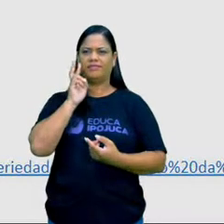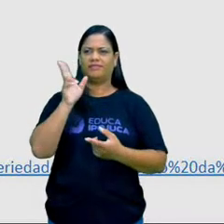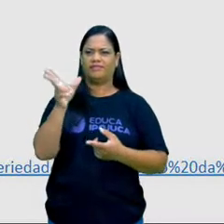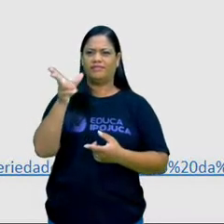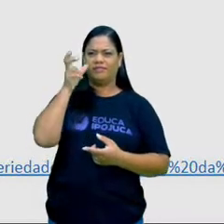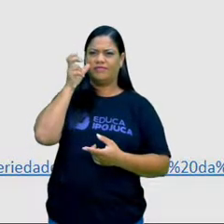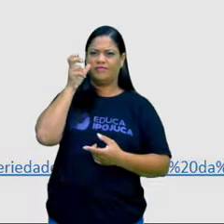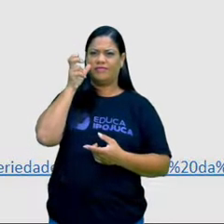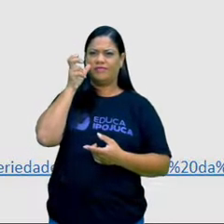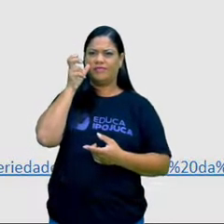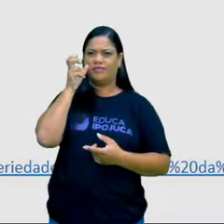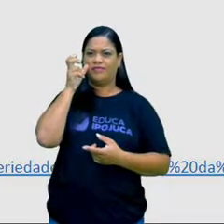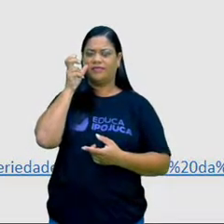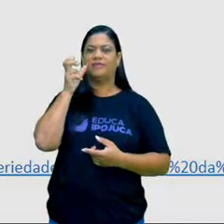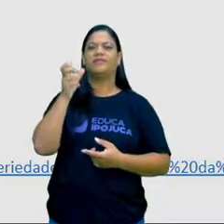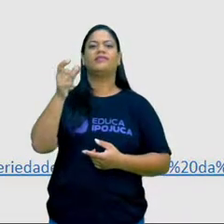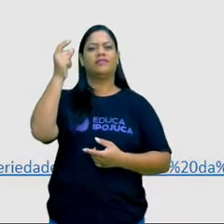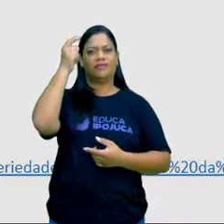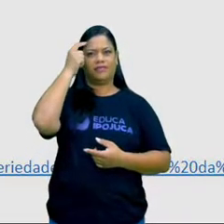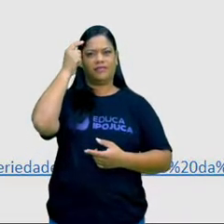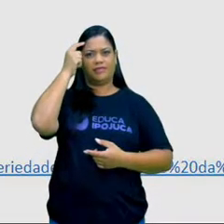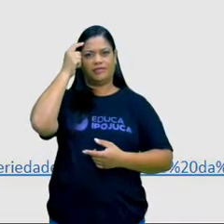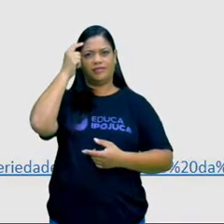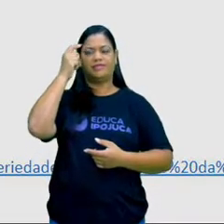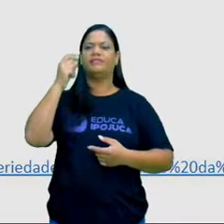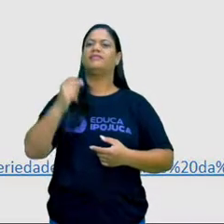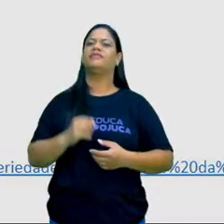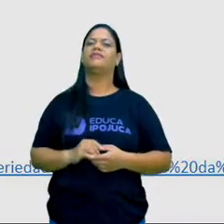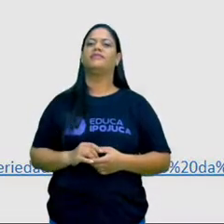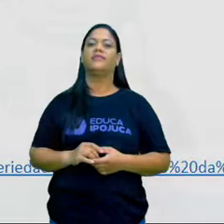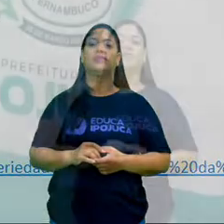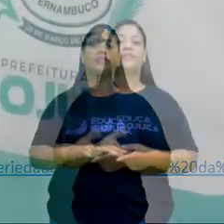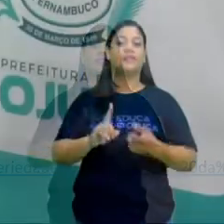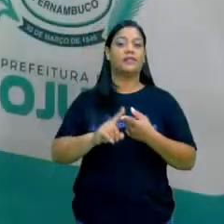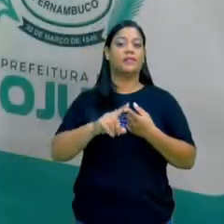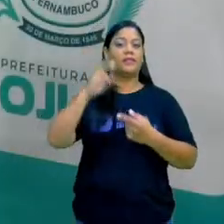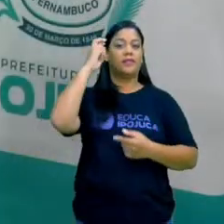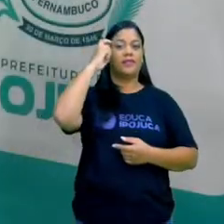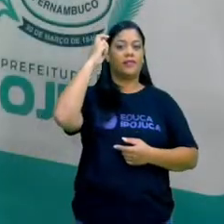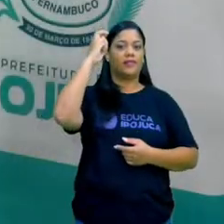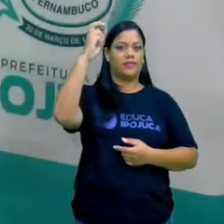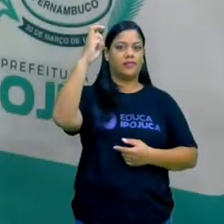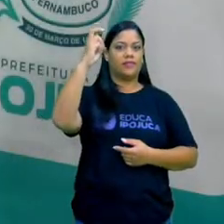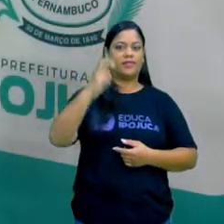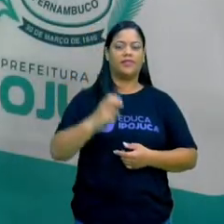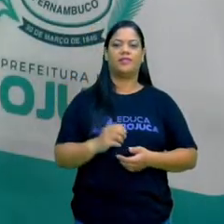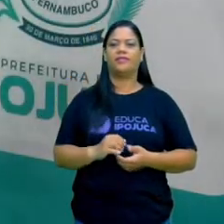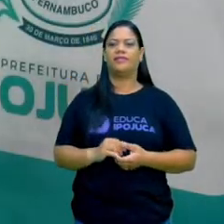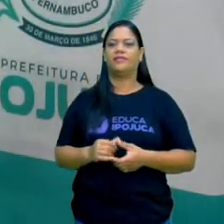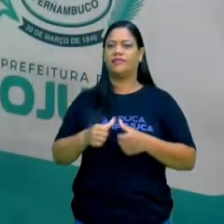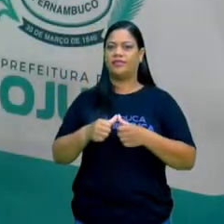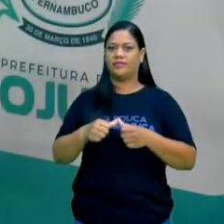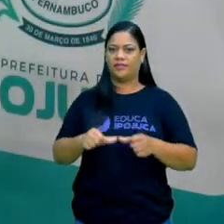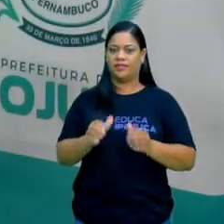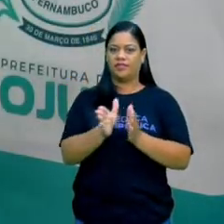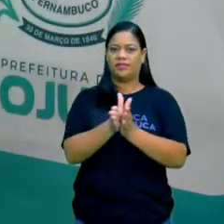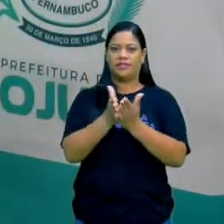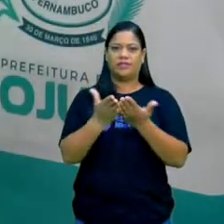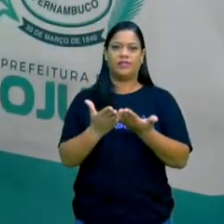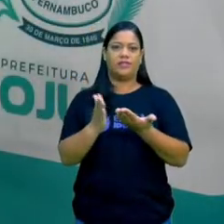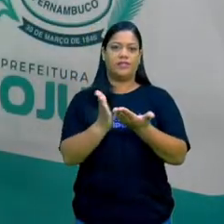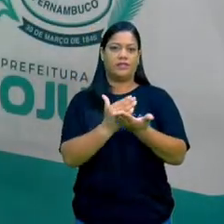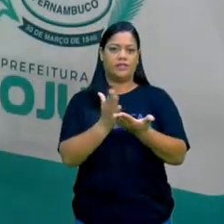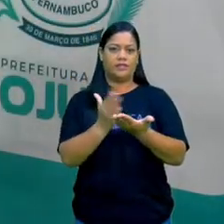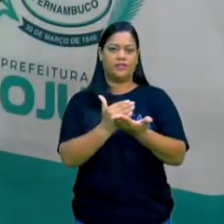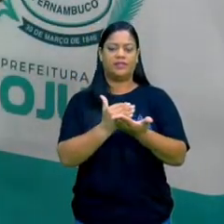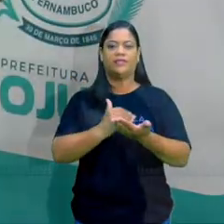subordinadas às suas condições físicas e suas influências culturais. Essa frase, ela está no livro, ela é uma